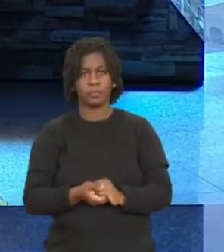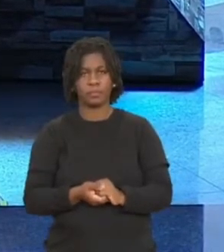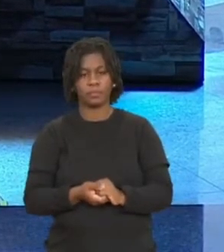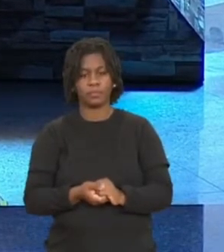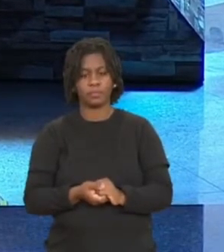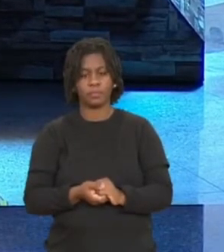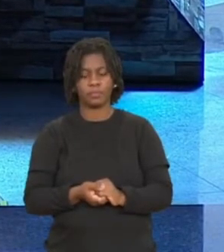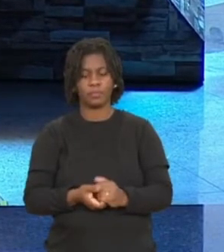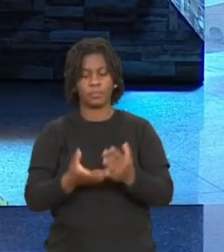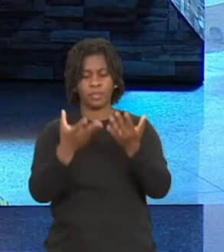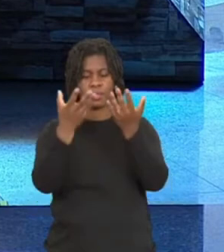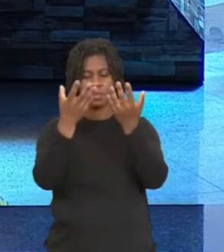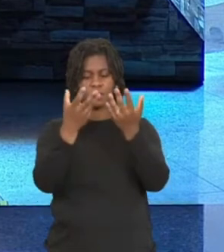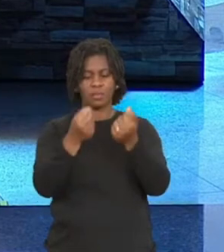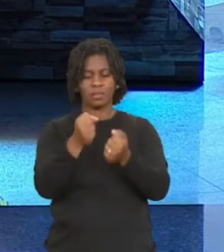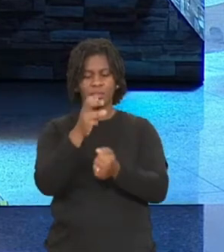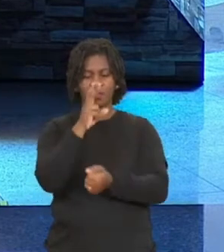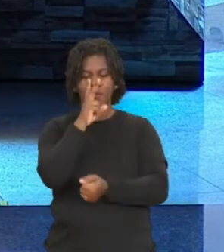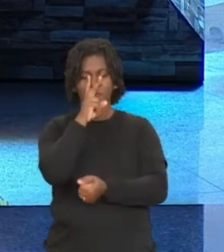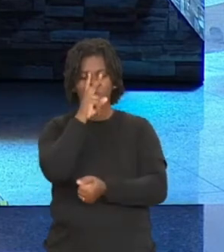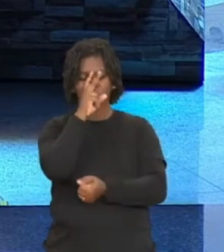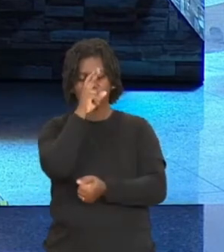Receba força